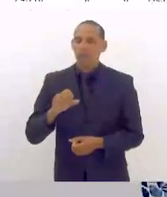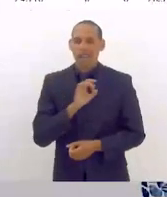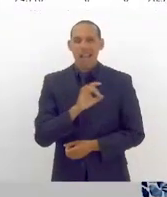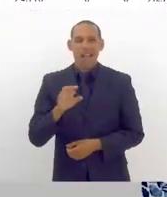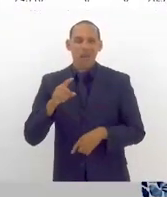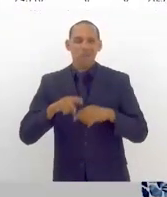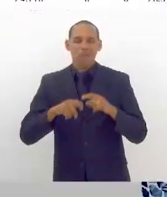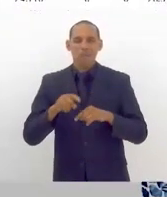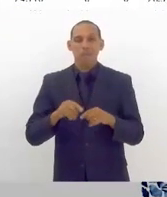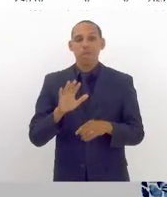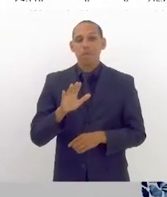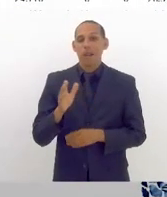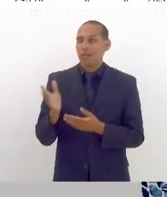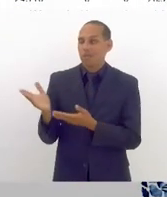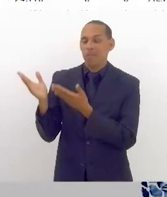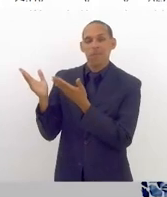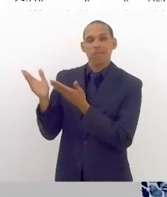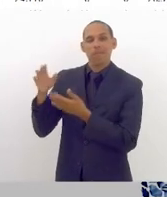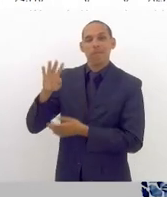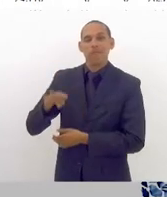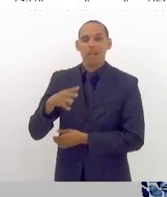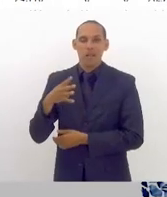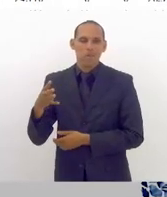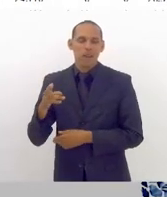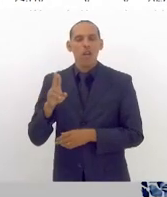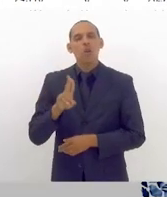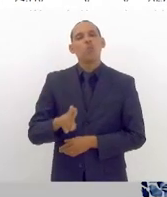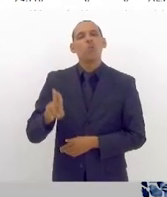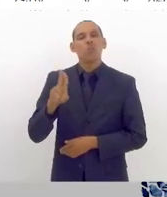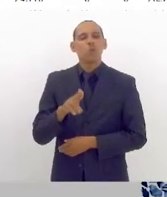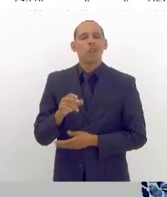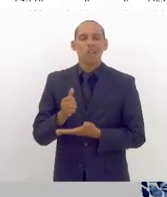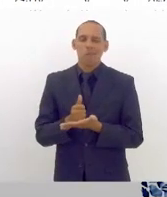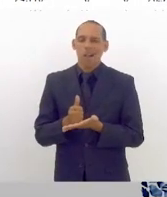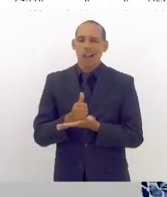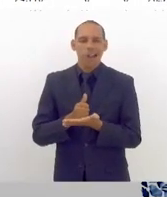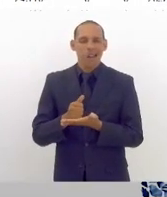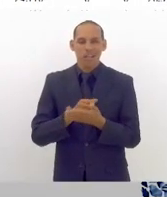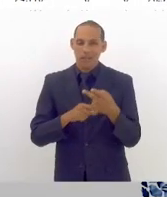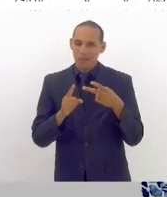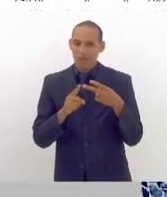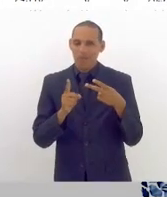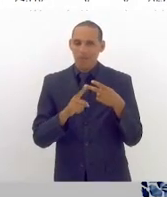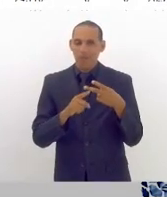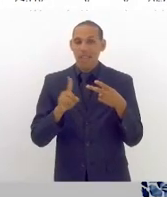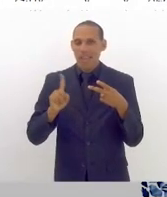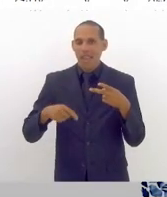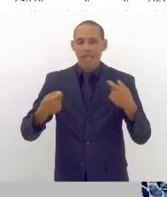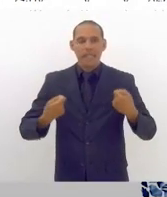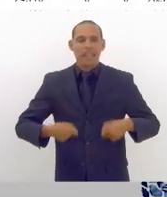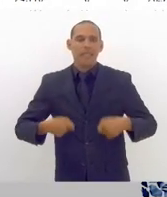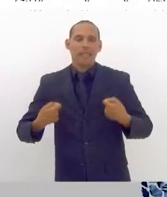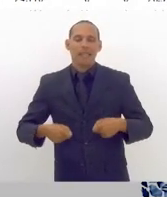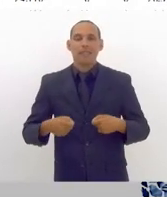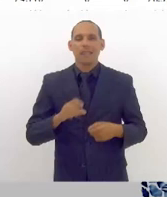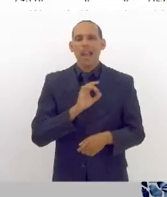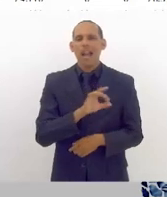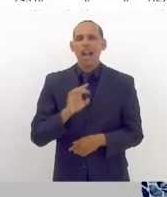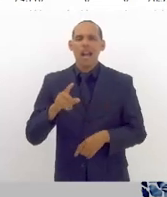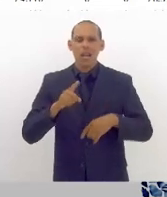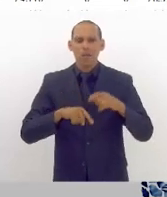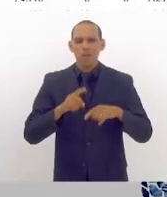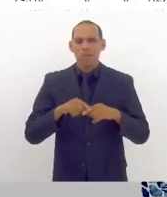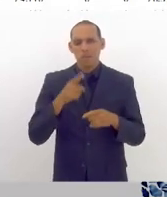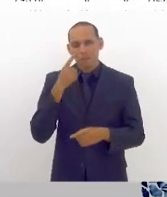a tabela de usos né são duas tabelas básicas a tabela de usos é a demanda Então a gente vai ter por produto pode